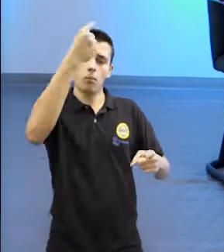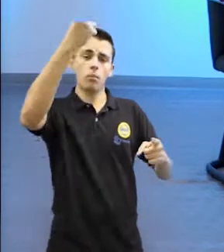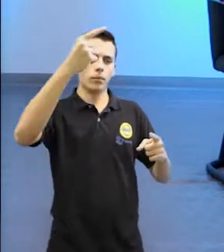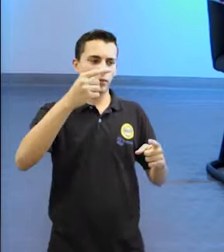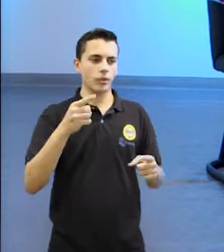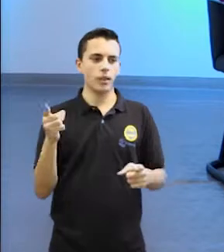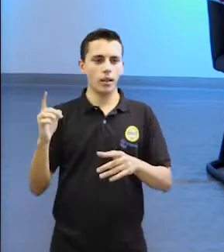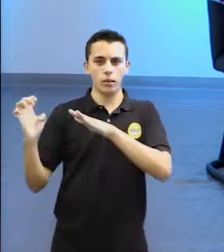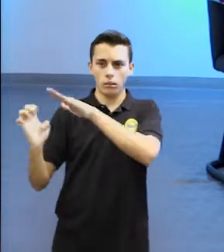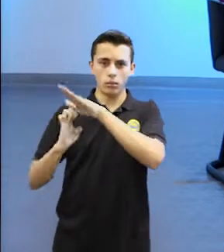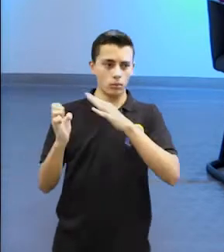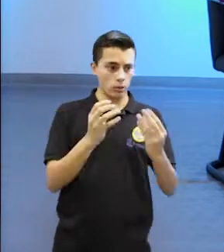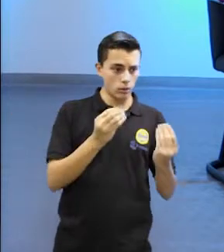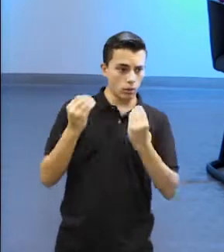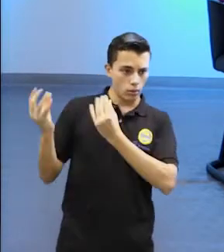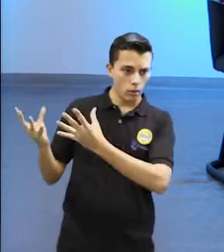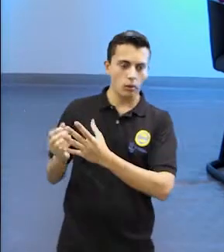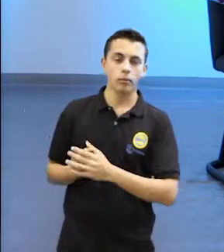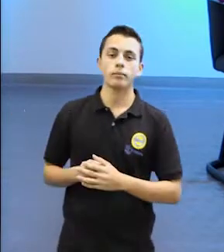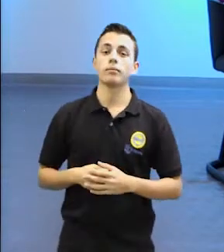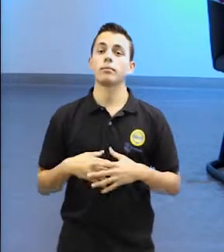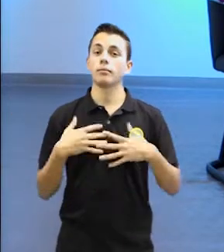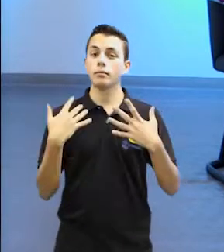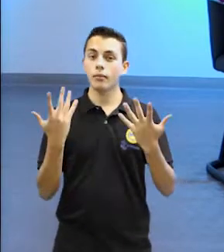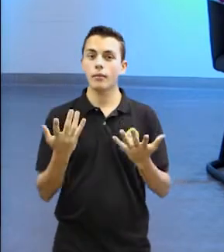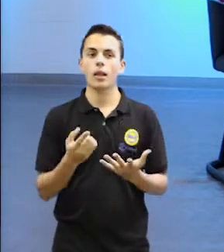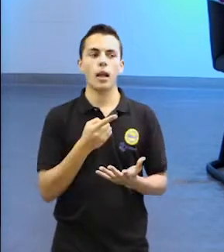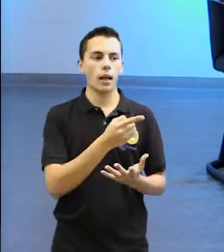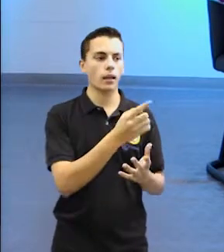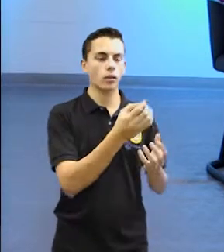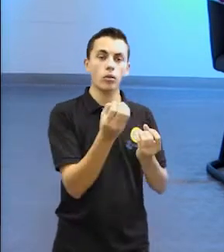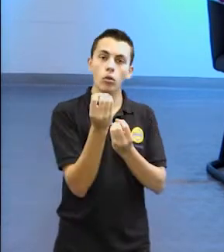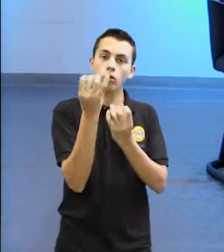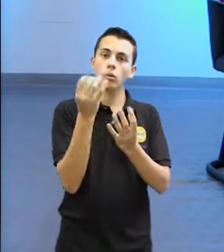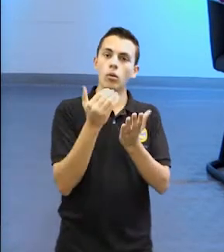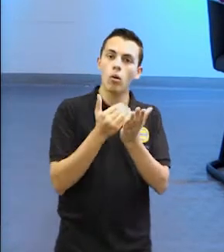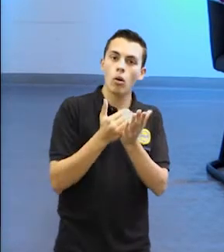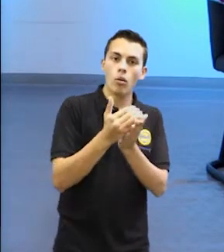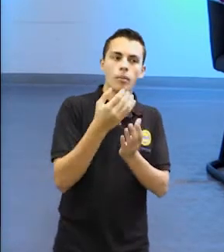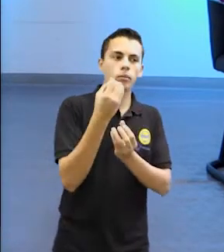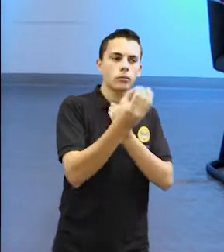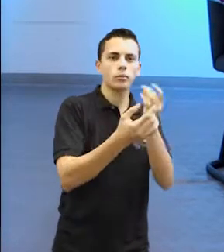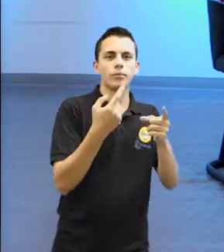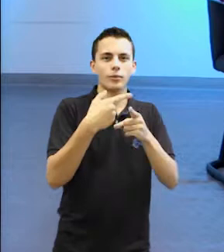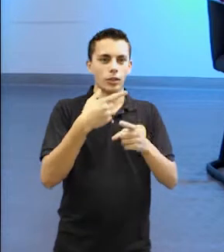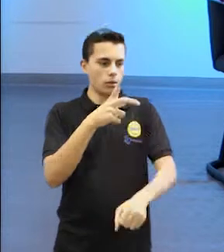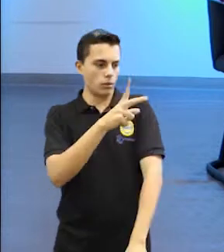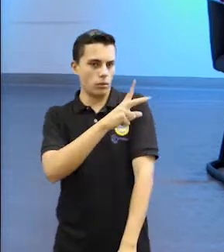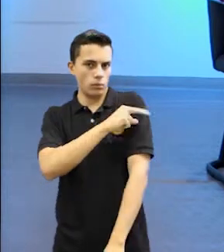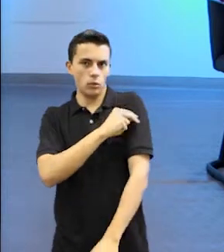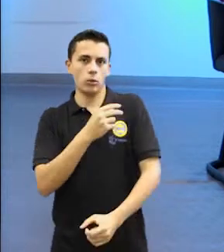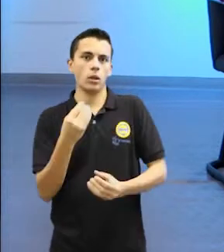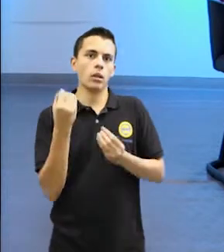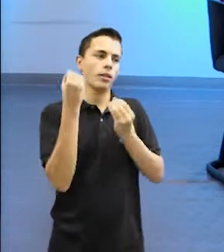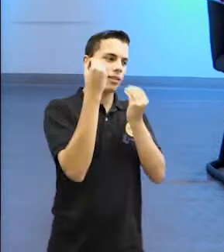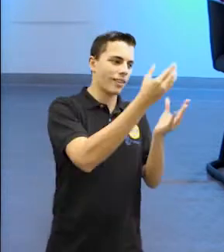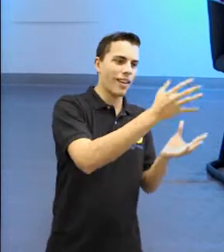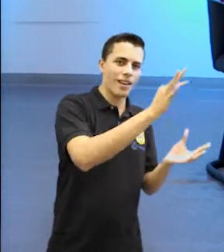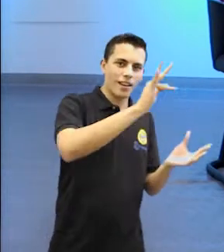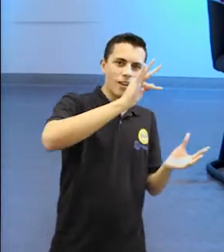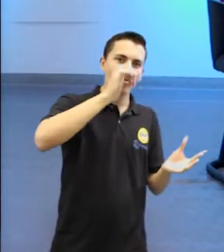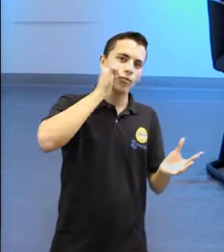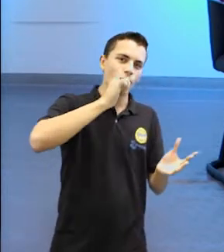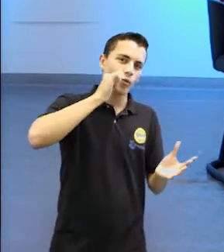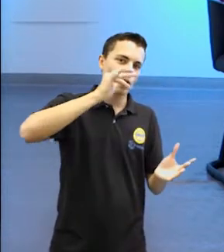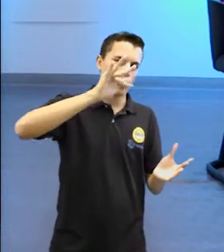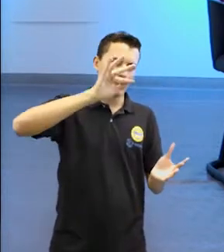Tá. E aí vem a informação, porque ela começa, a patroa entrega uma cartilha que vai usar na campanha, e ela começa a